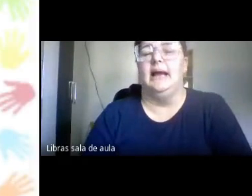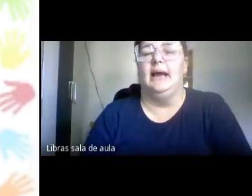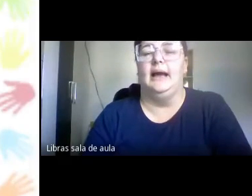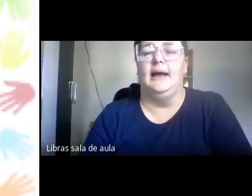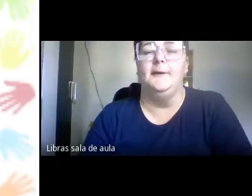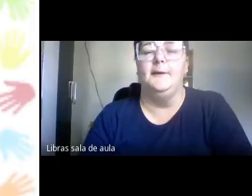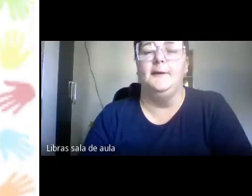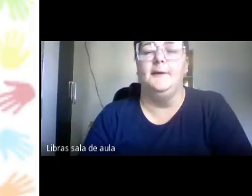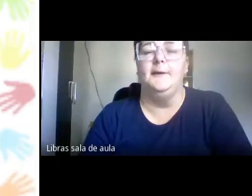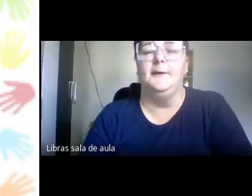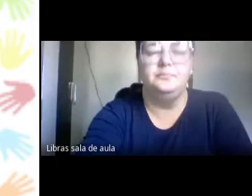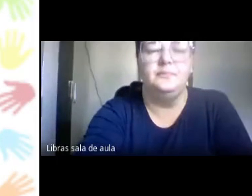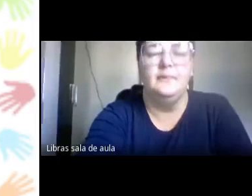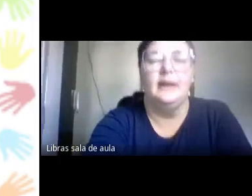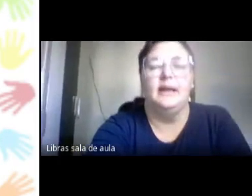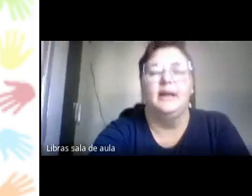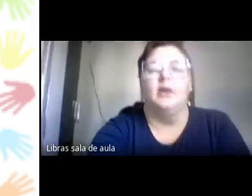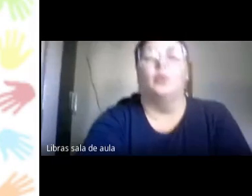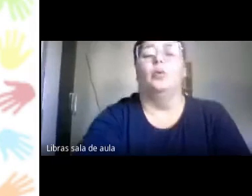Tá?